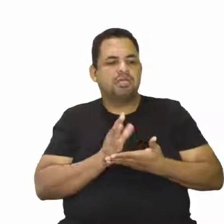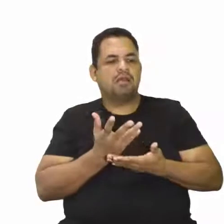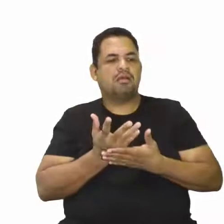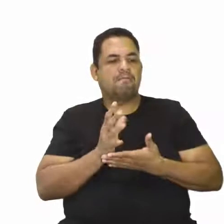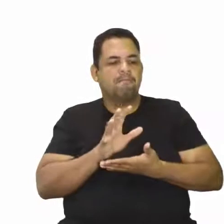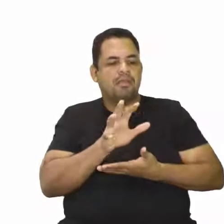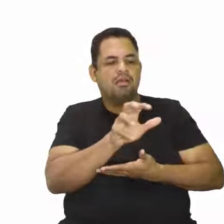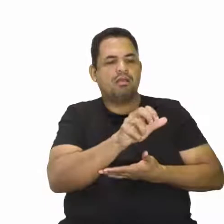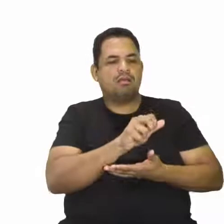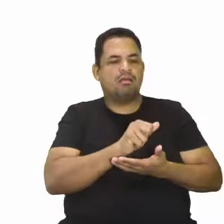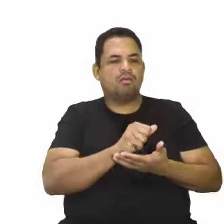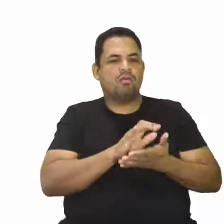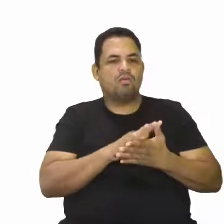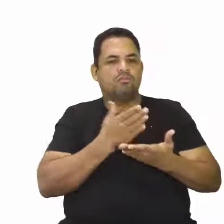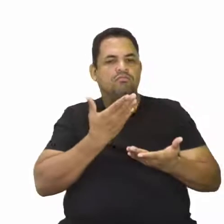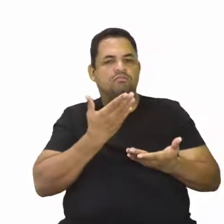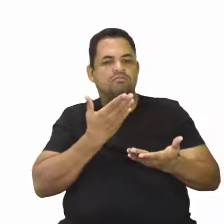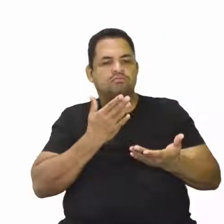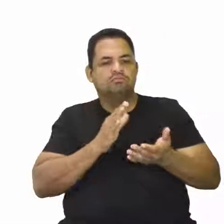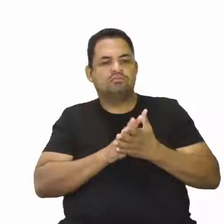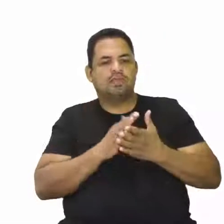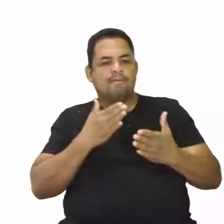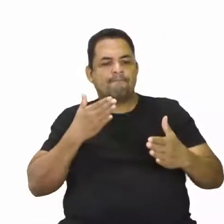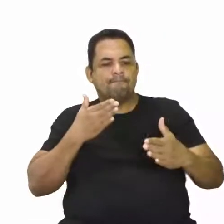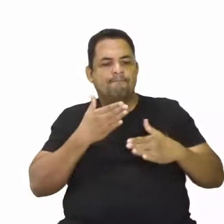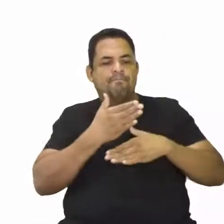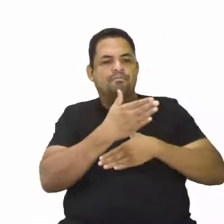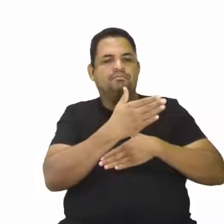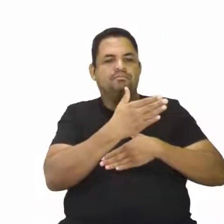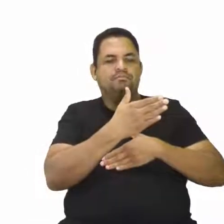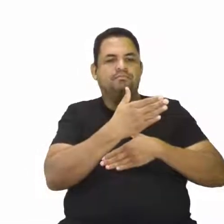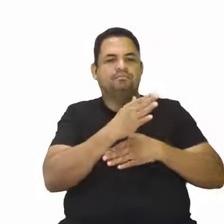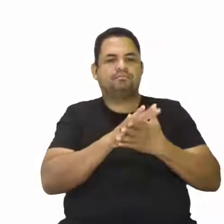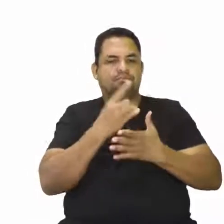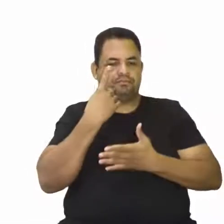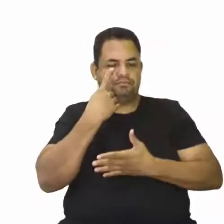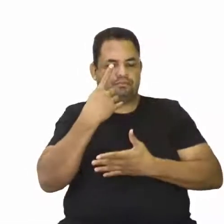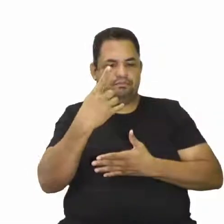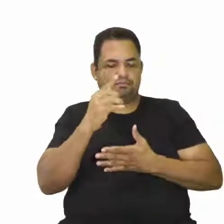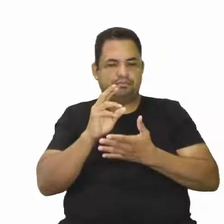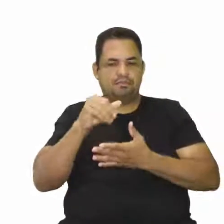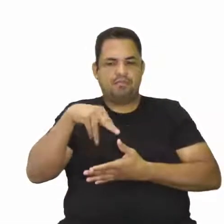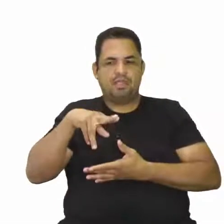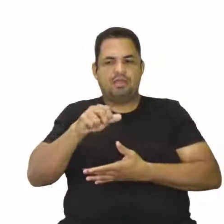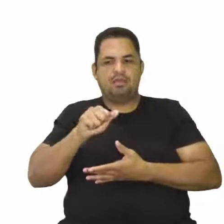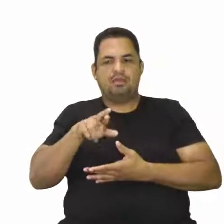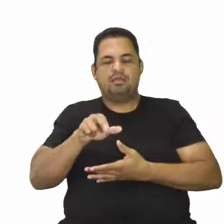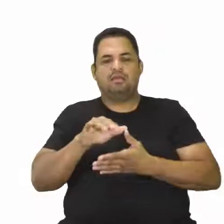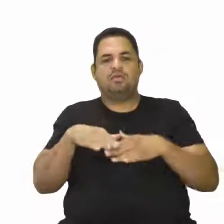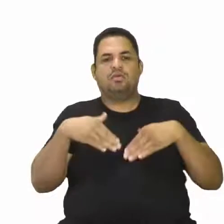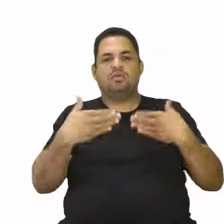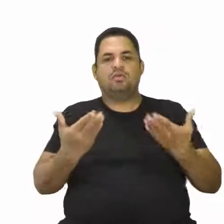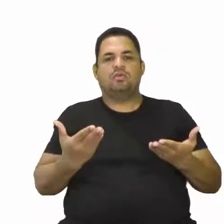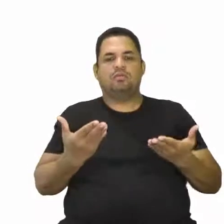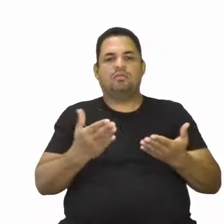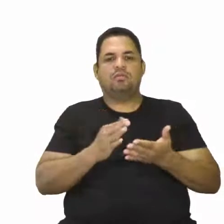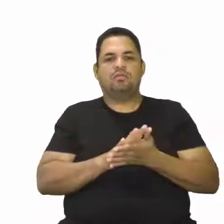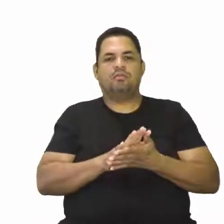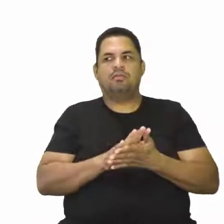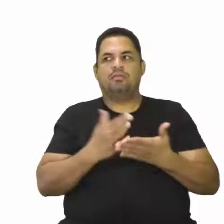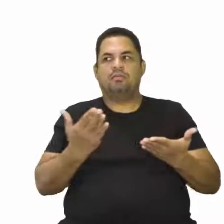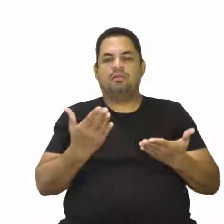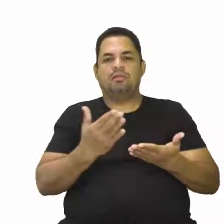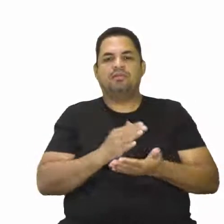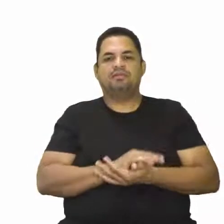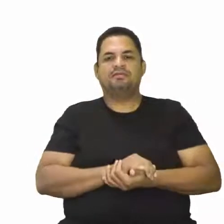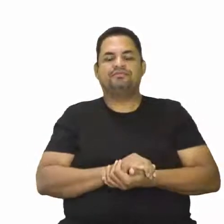buscar e cruzou muito próximo, não é? De ver a Maria. E quando foi